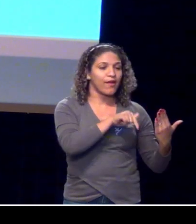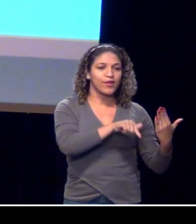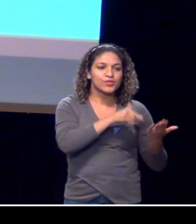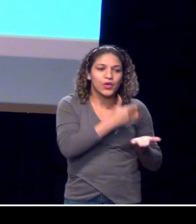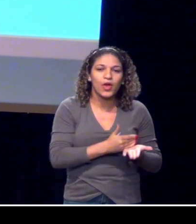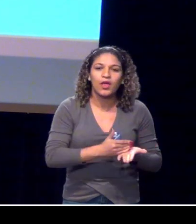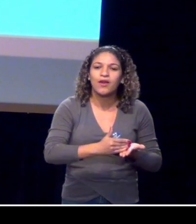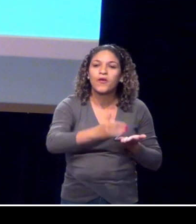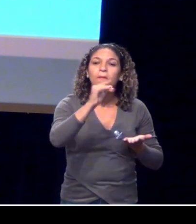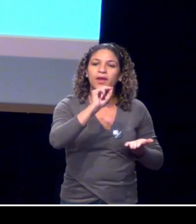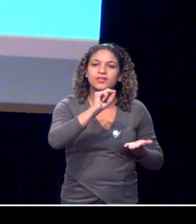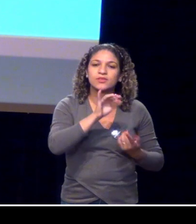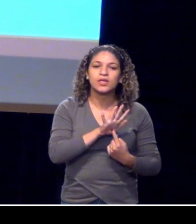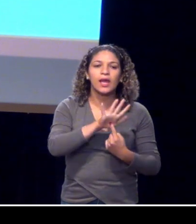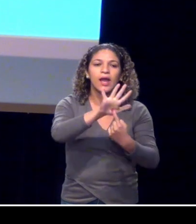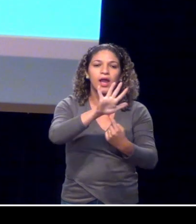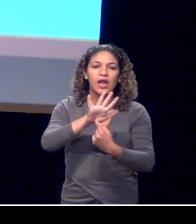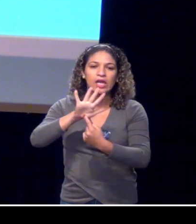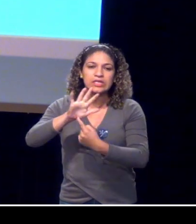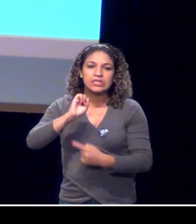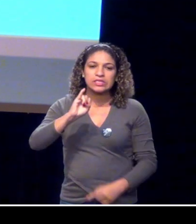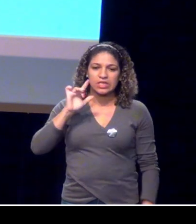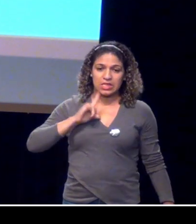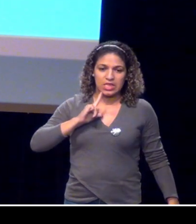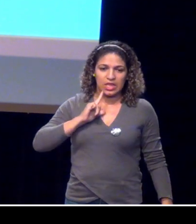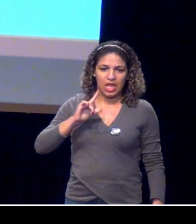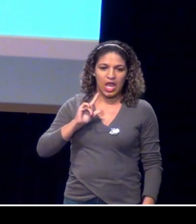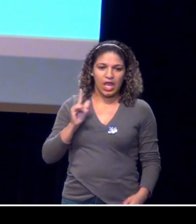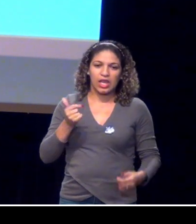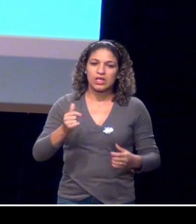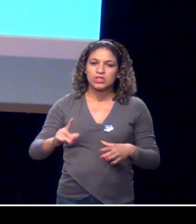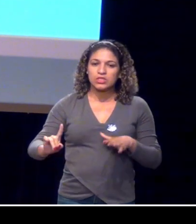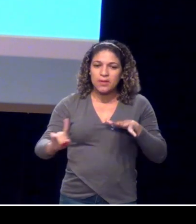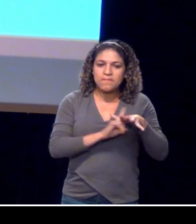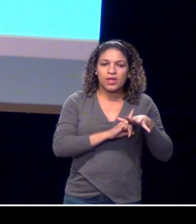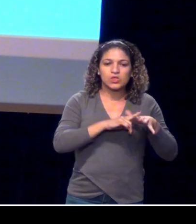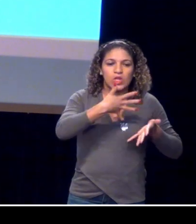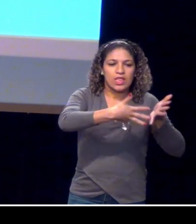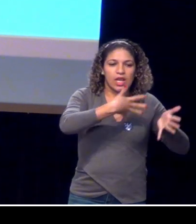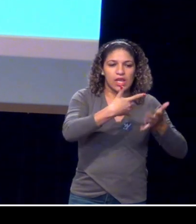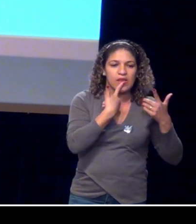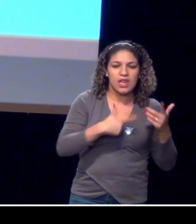começa, então, a aparecer. Se eu tenho já esta não imersão na linguagem na família,